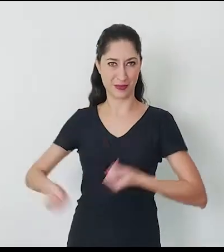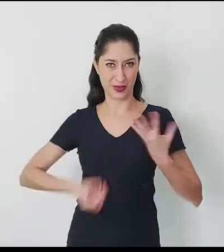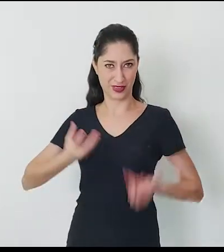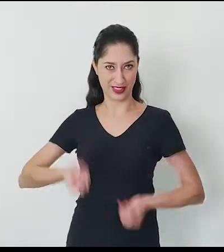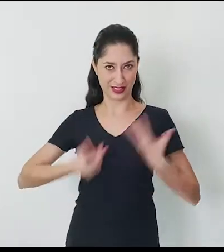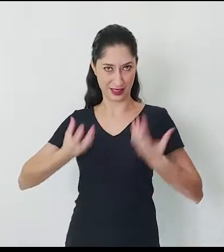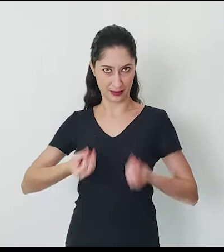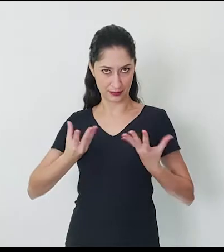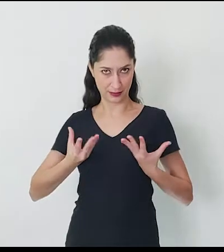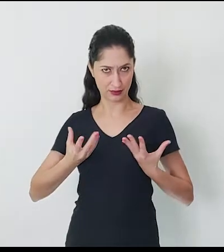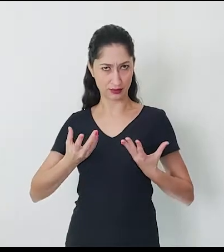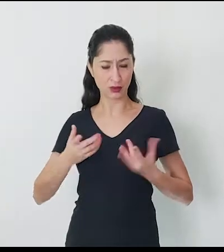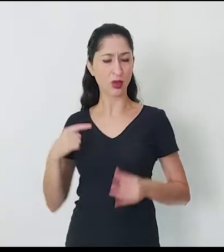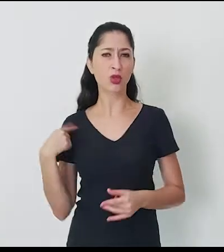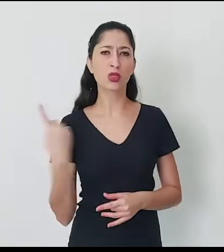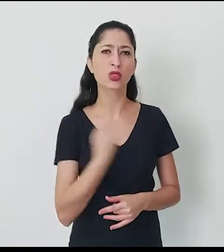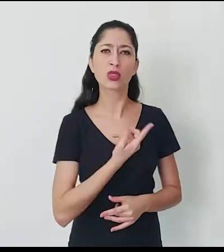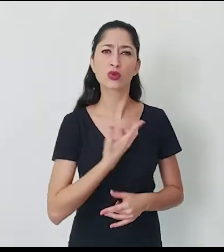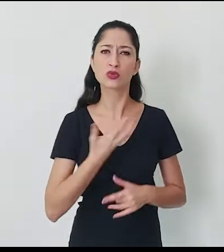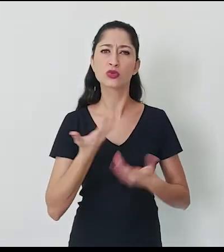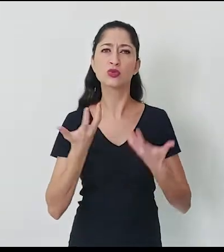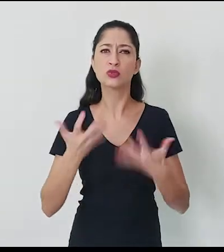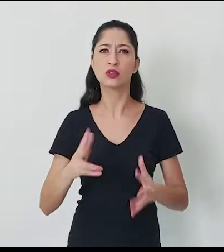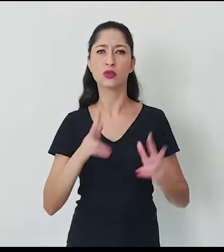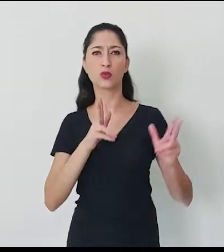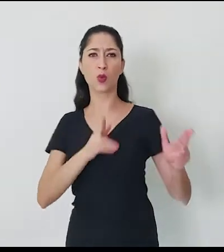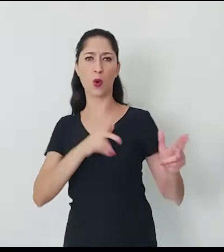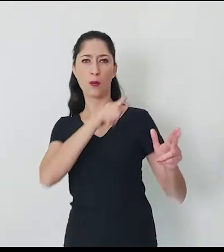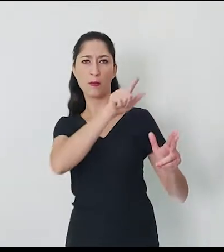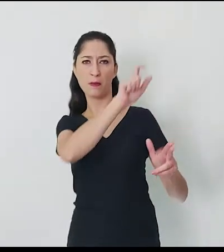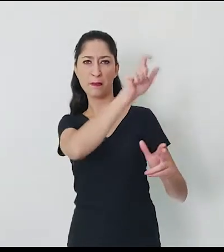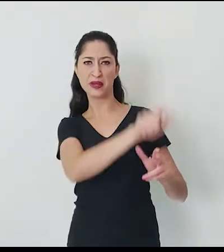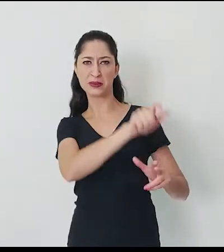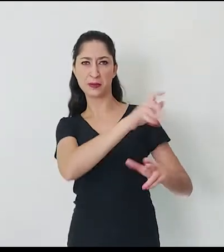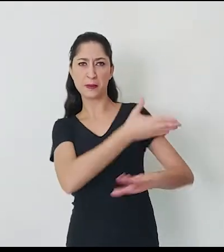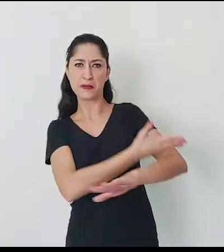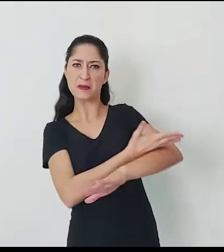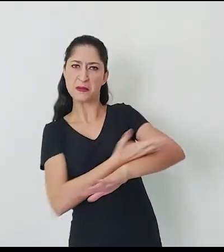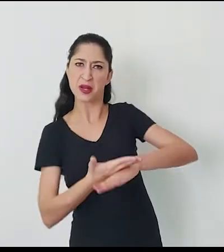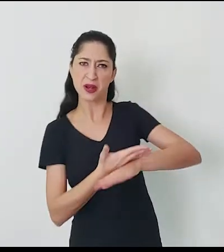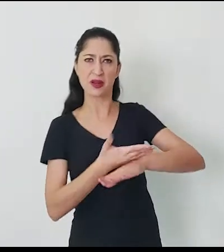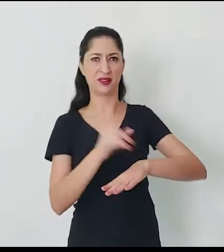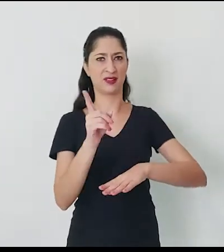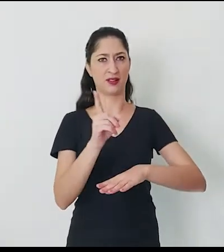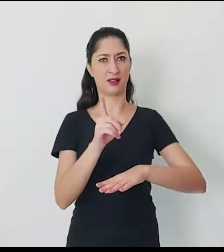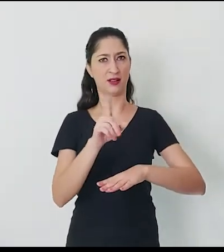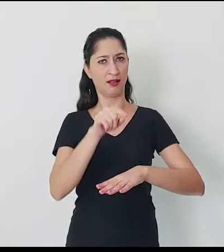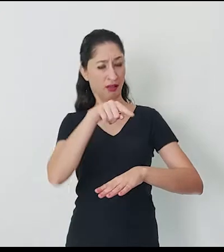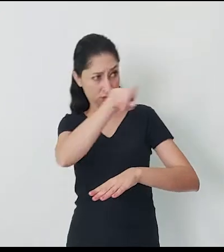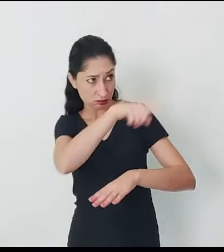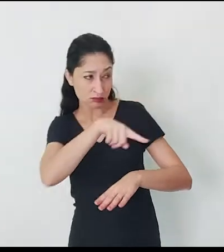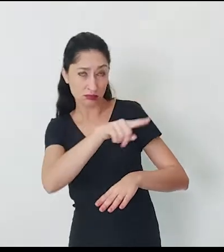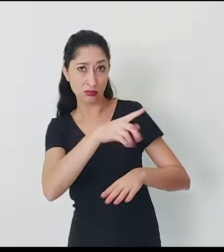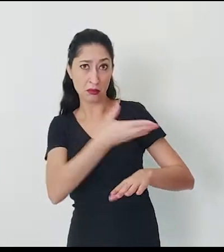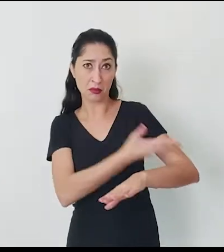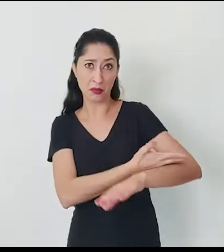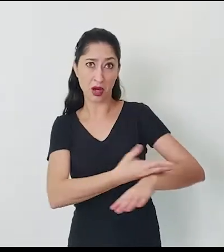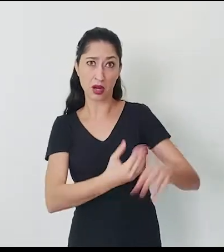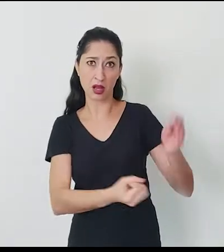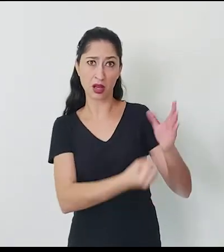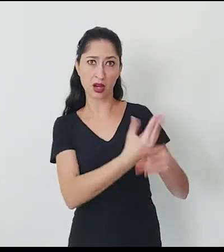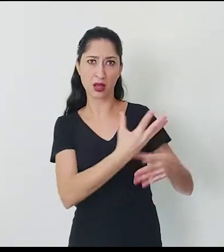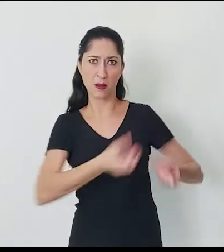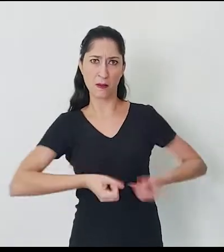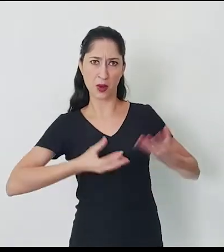estamos ocupando um espaço embranquecido, porque a poesia, este nome, pode sim ter sido criado